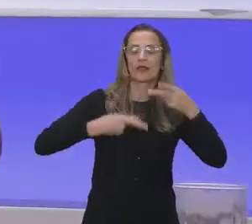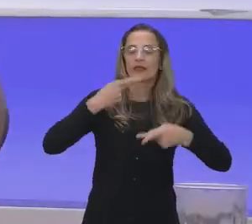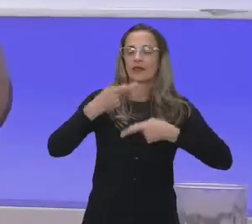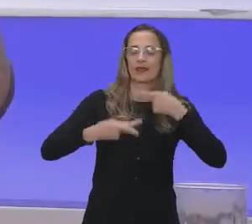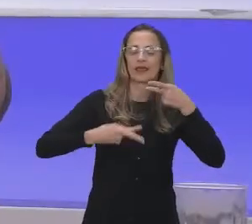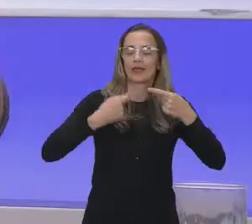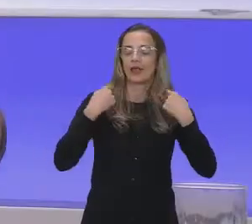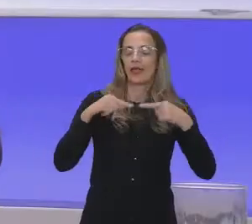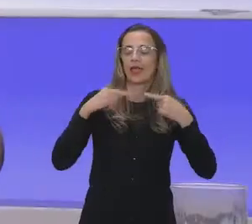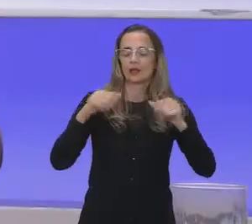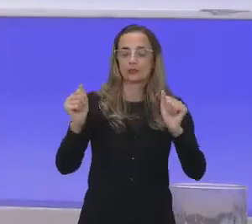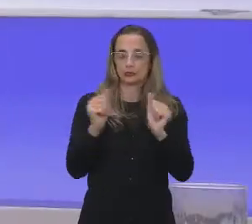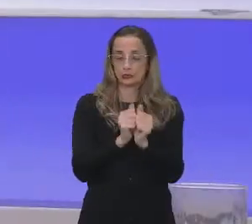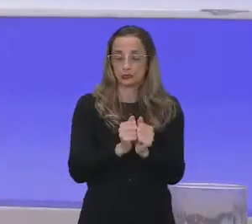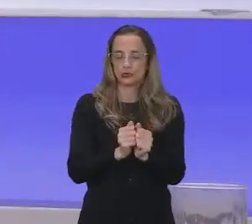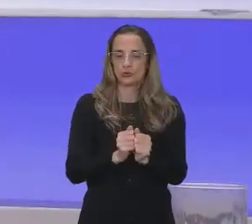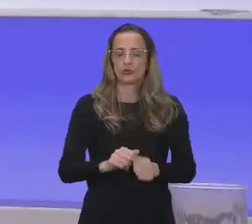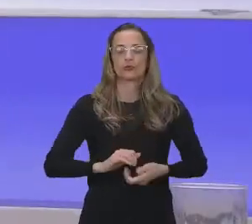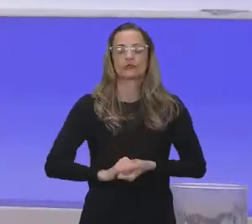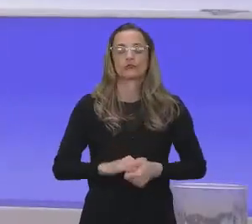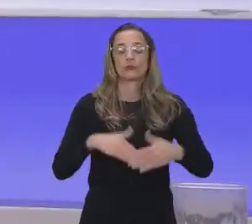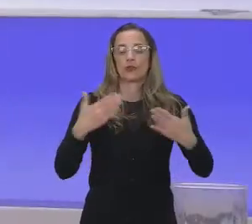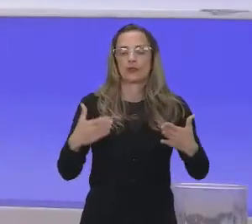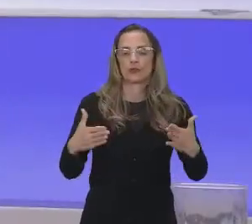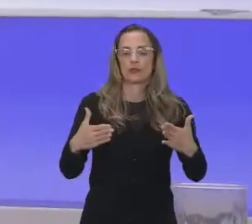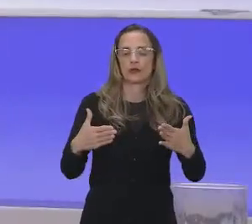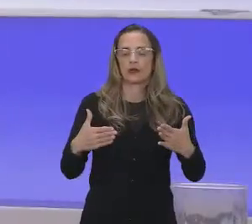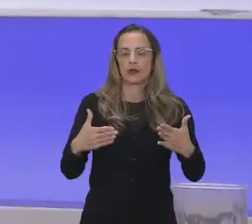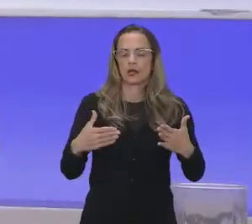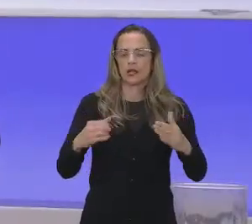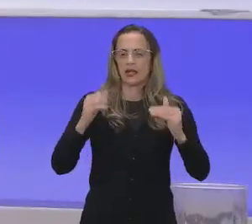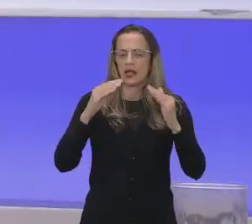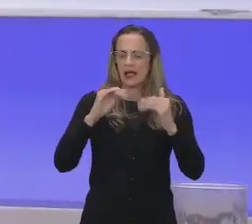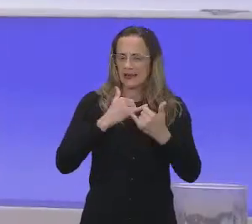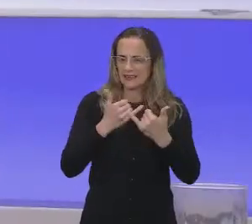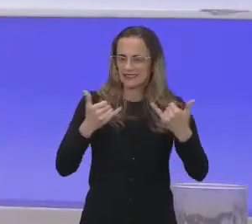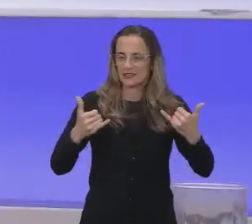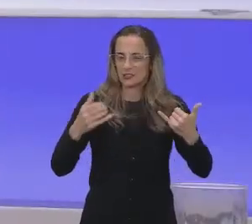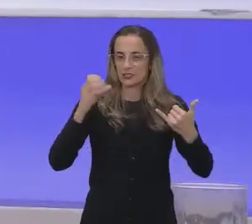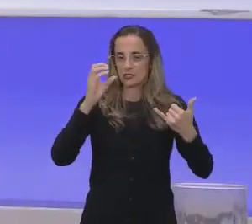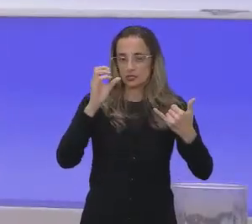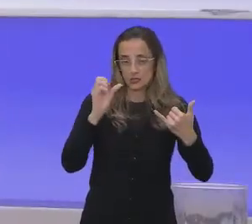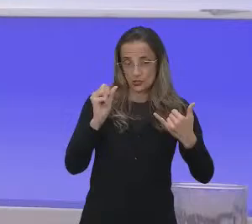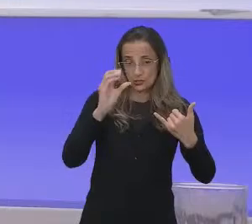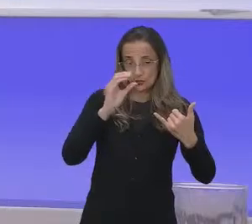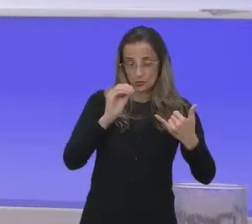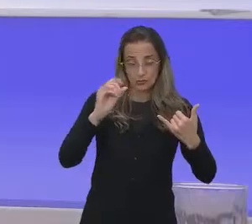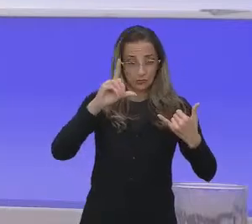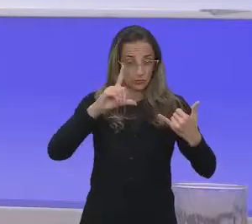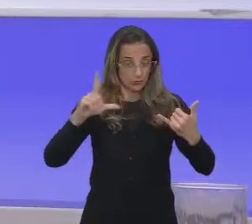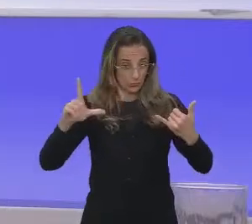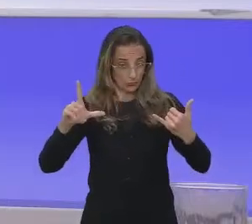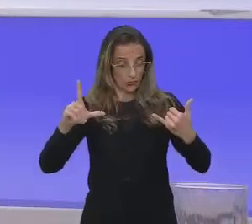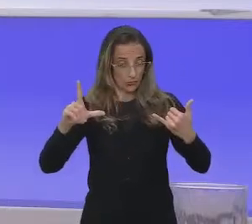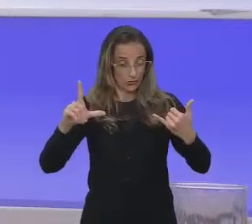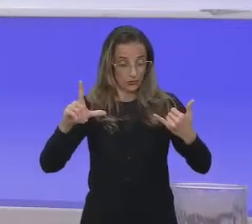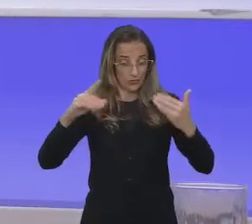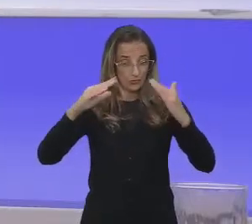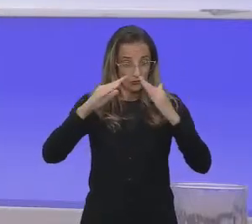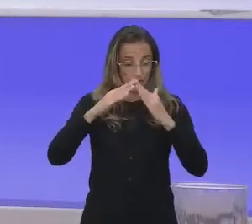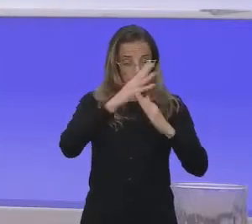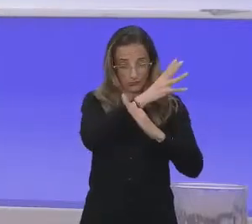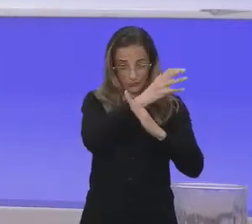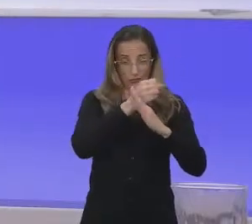aqui. Então, tendo essa condição, será que o solar é a melhor opção para uma transição energética? Temos